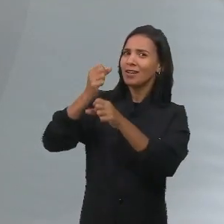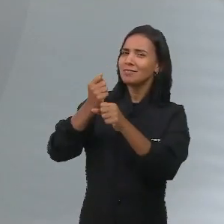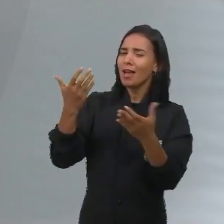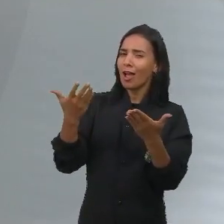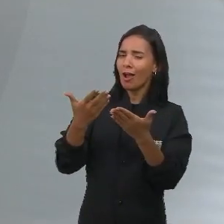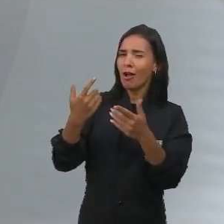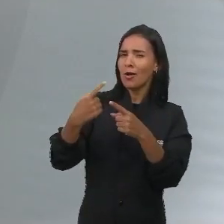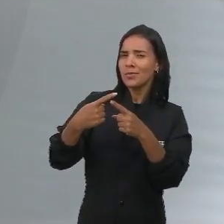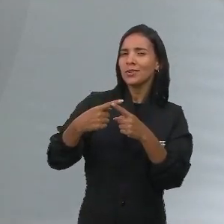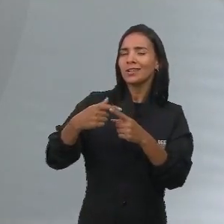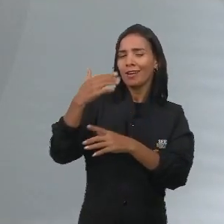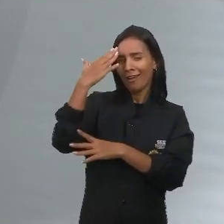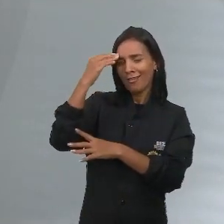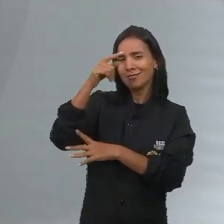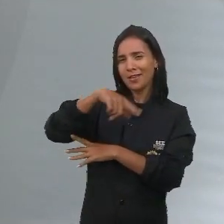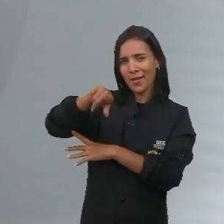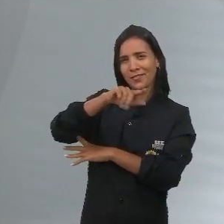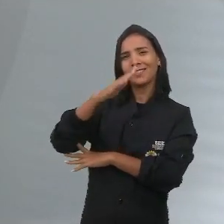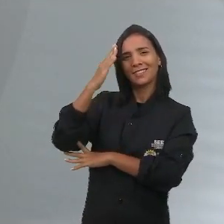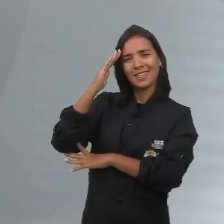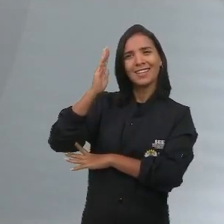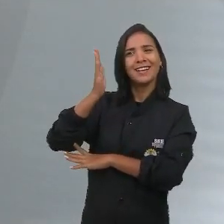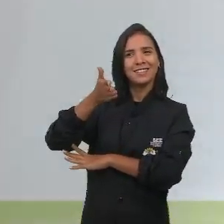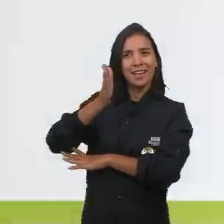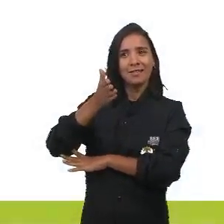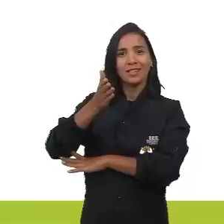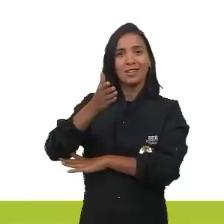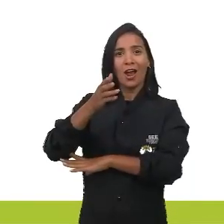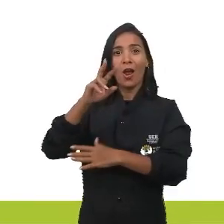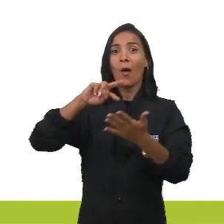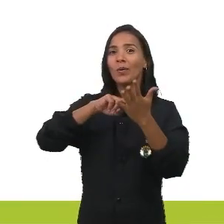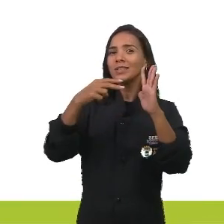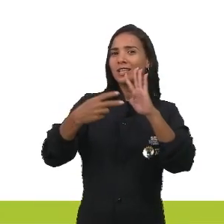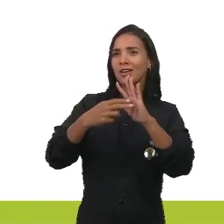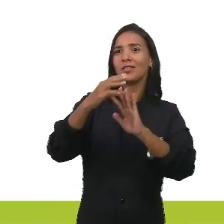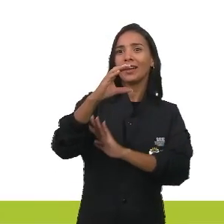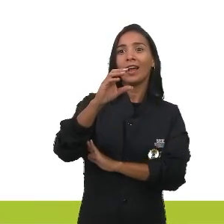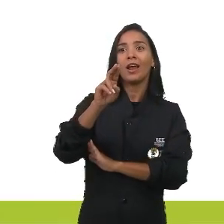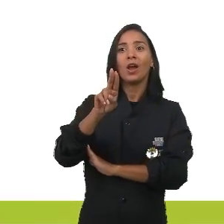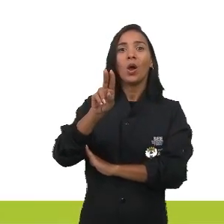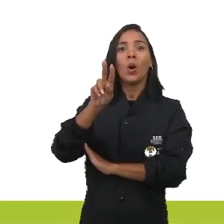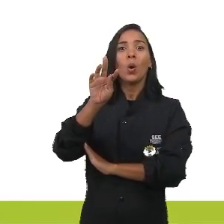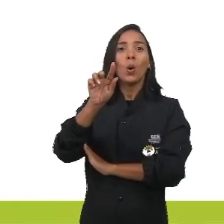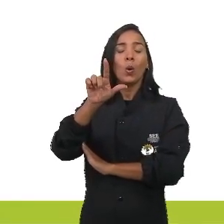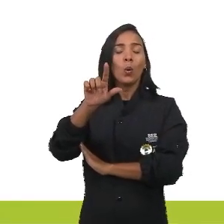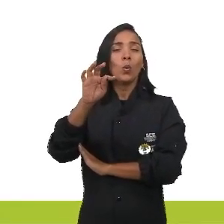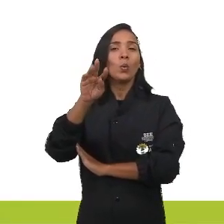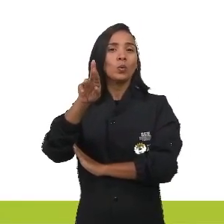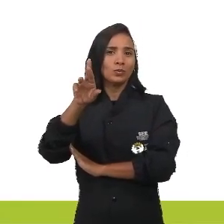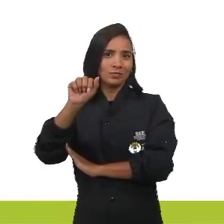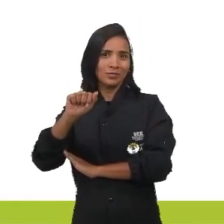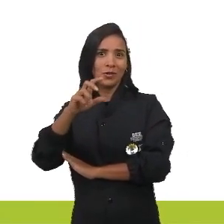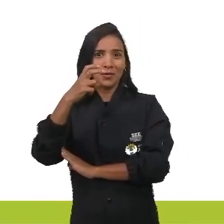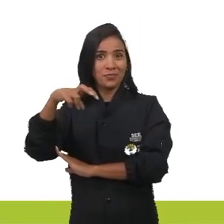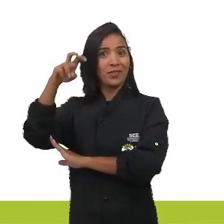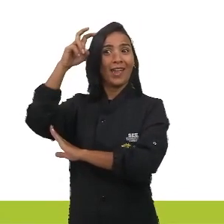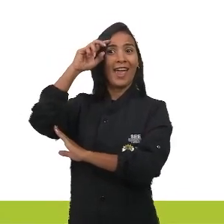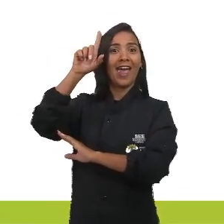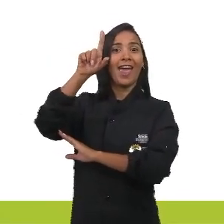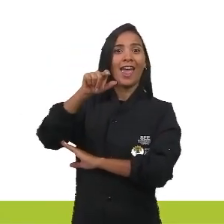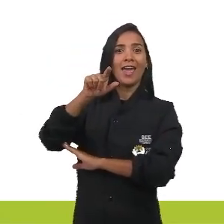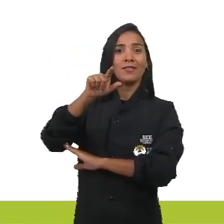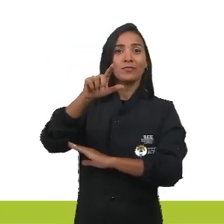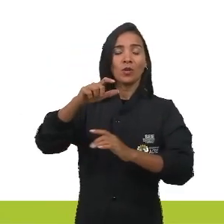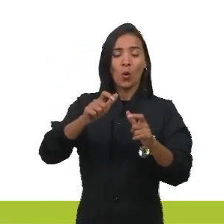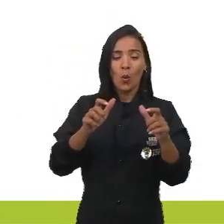você já sabe que cultura é o quê foca na tela cultura de forma bem resumida bem genérica é o conjunto